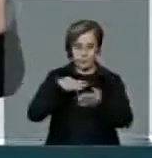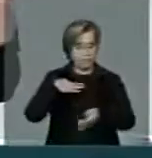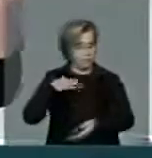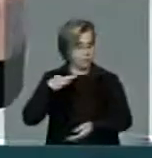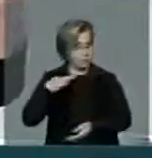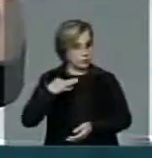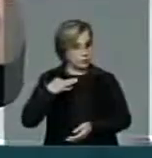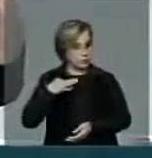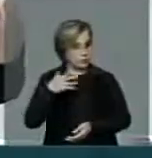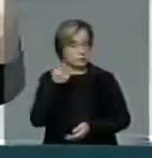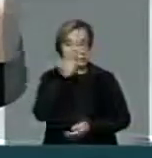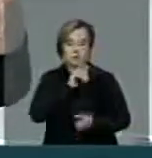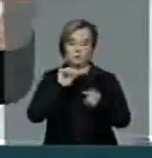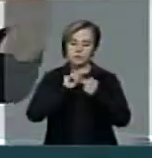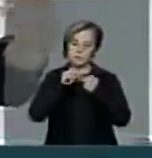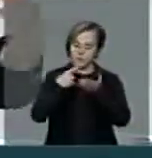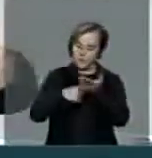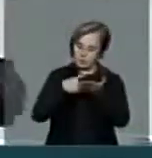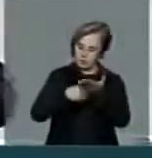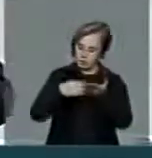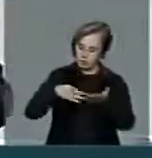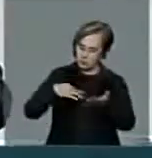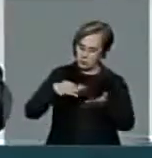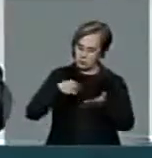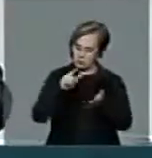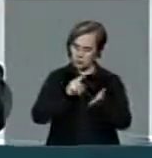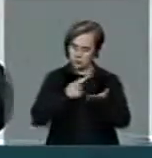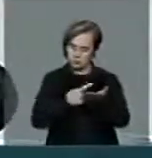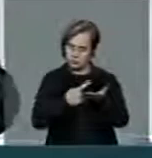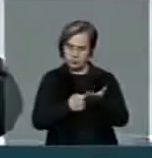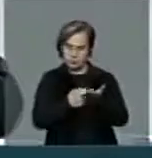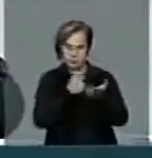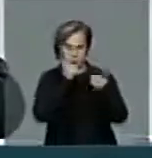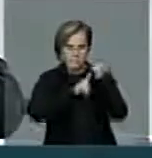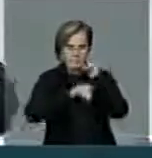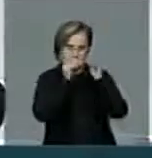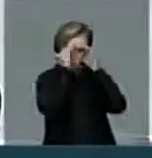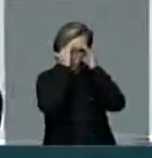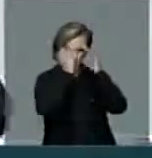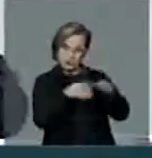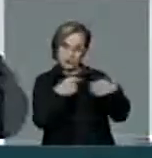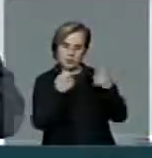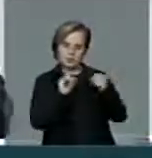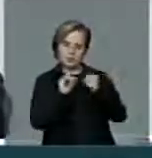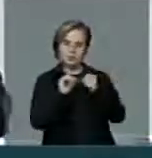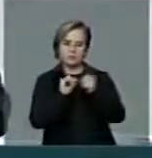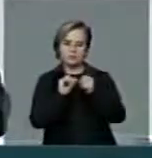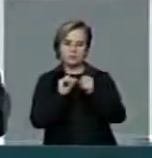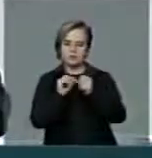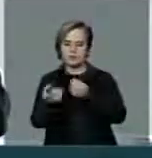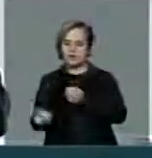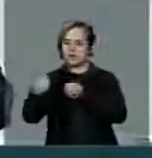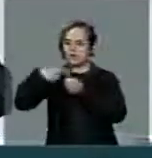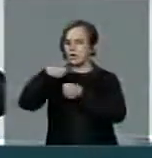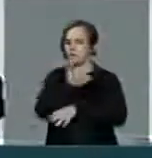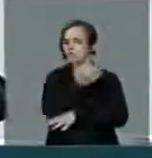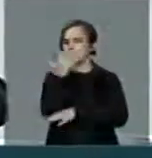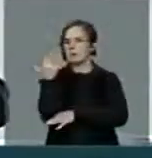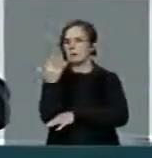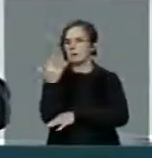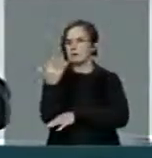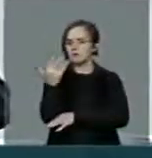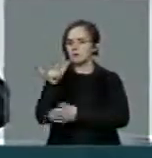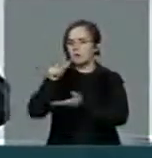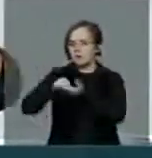que para fazer esse termo de compromisso, para cumprir esse termo de compromisso, ele tem que fazer uma recuperação ambiental. Isso chama